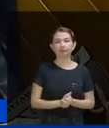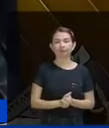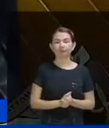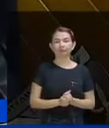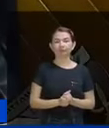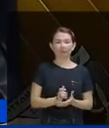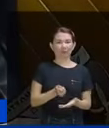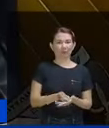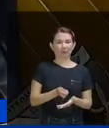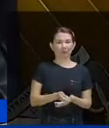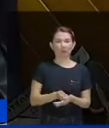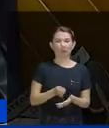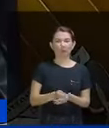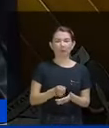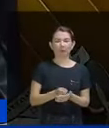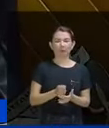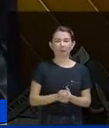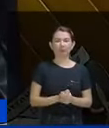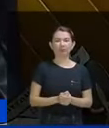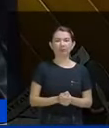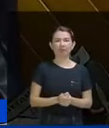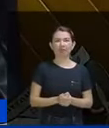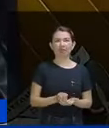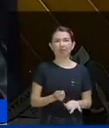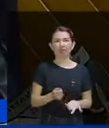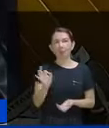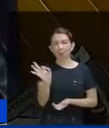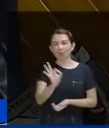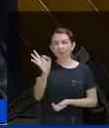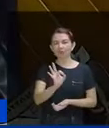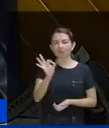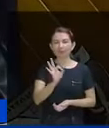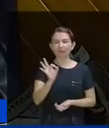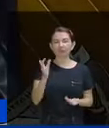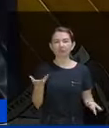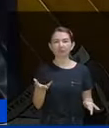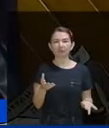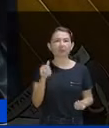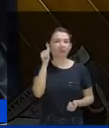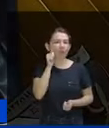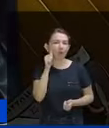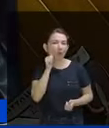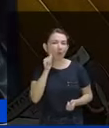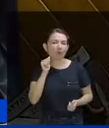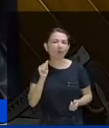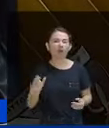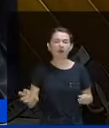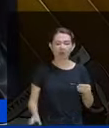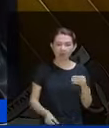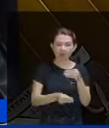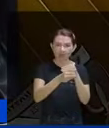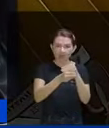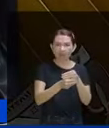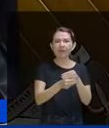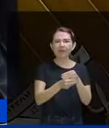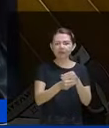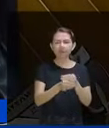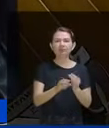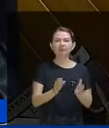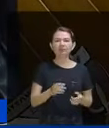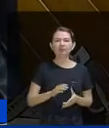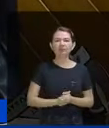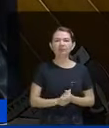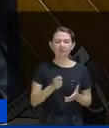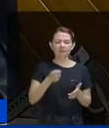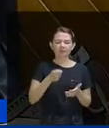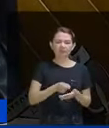a exigência matemática quanto ao número mínimo de mulheres que integrem o DRAP, a fim de cumprir as